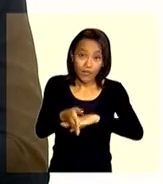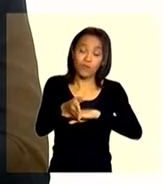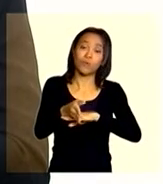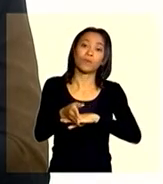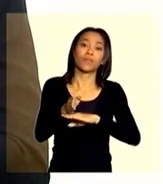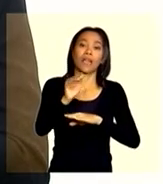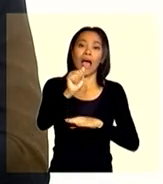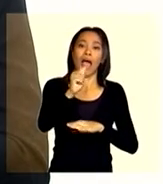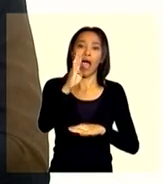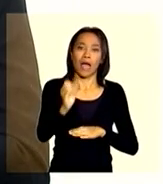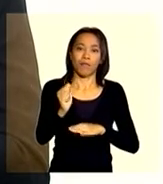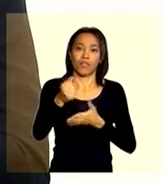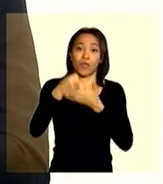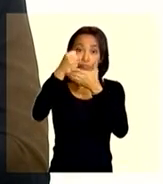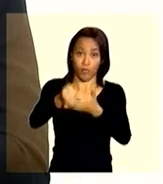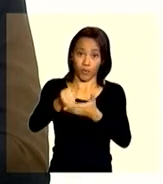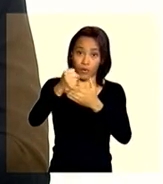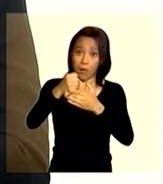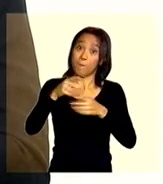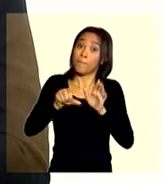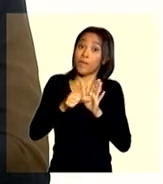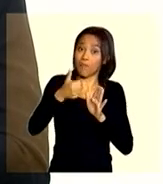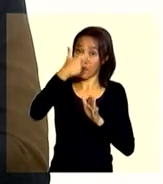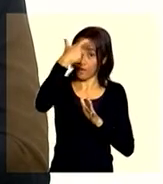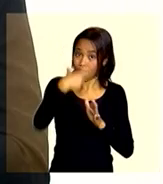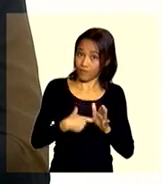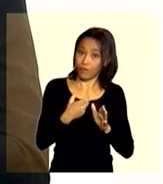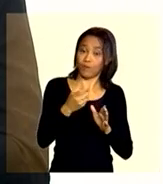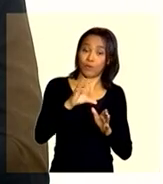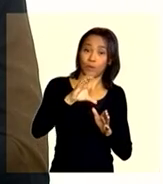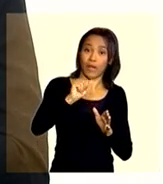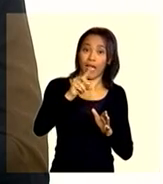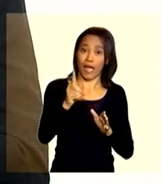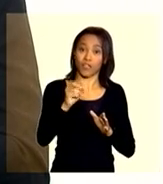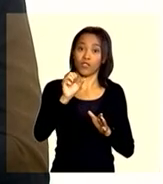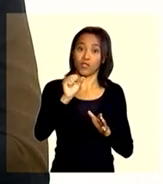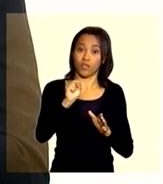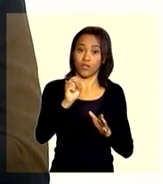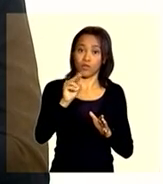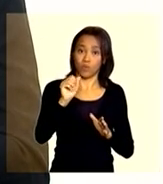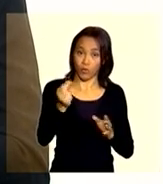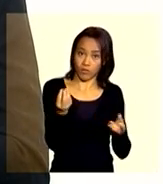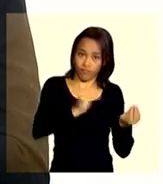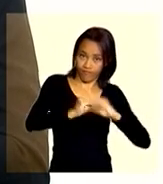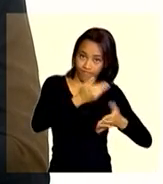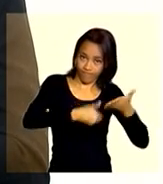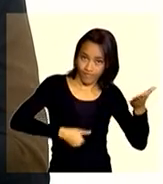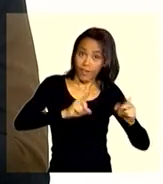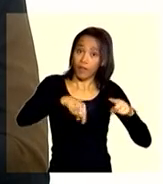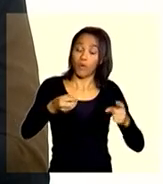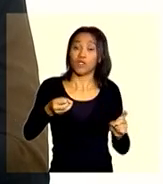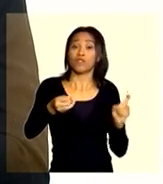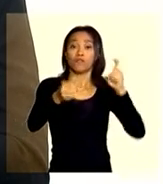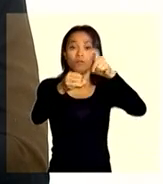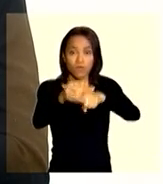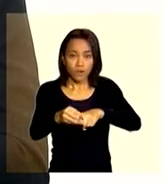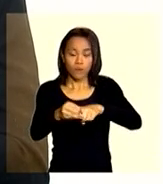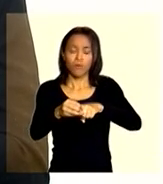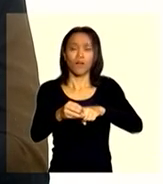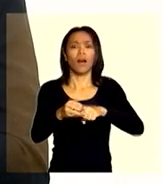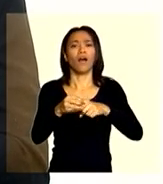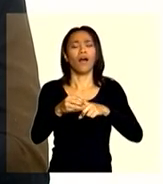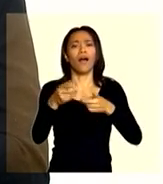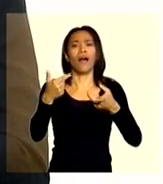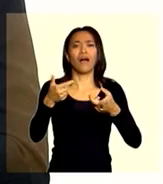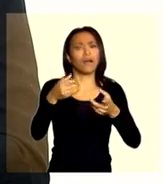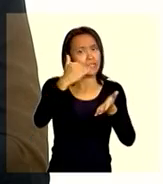primeiro faça o cadastro da pessoa física no cas de suas segundo vincule essa pessoa a sua entidade é muito importante que ele vincula a